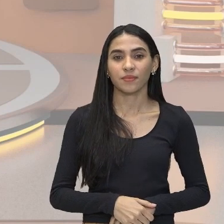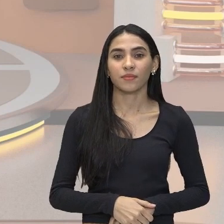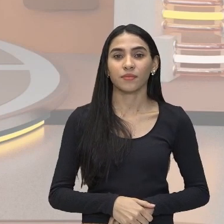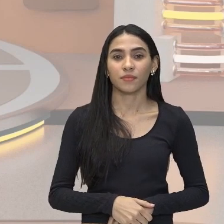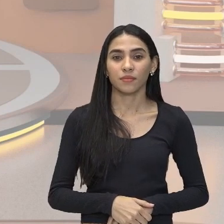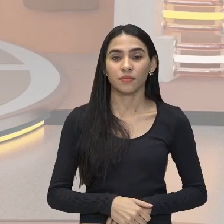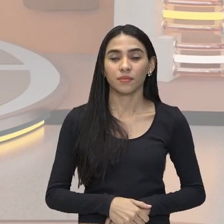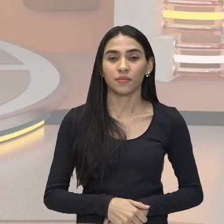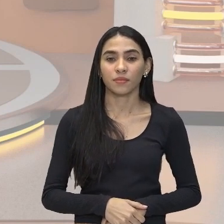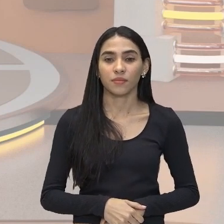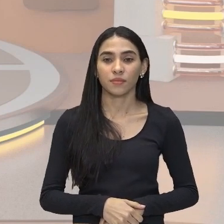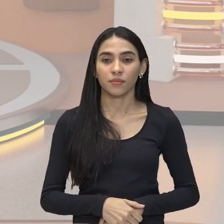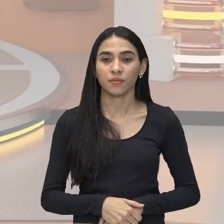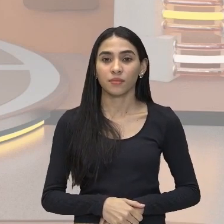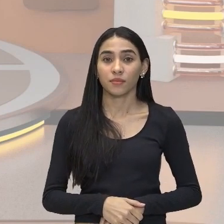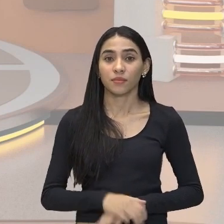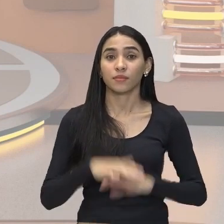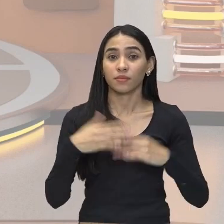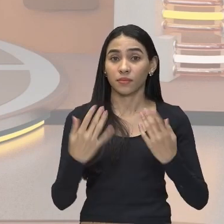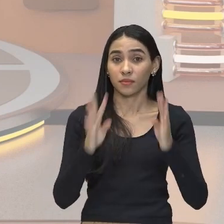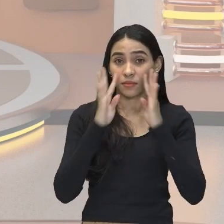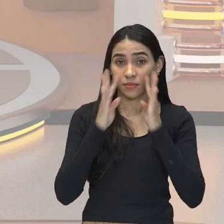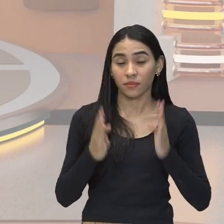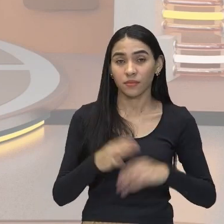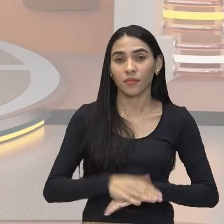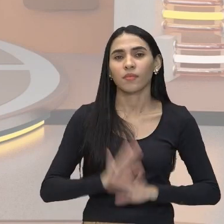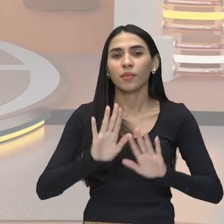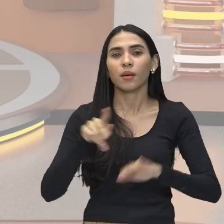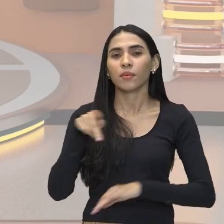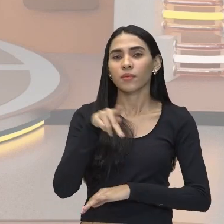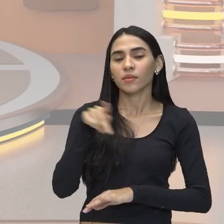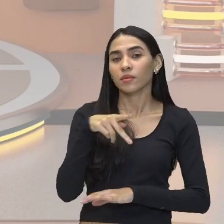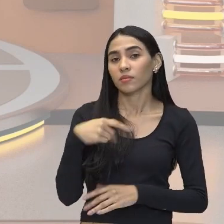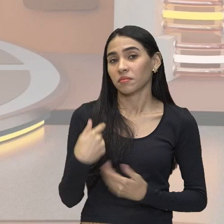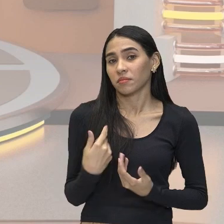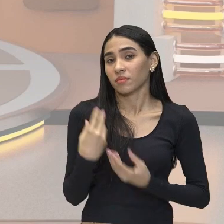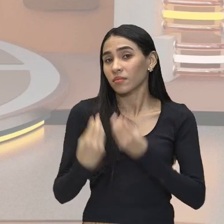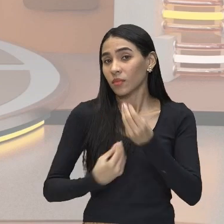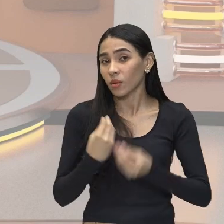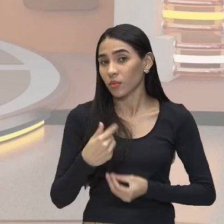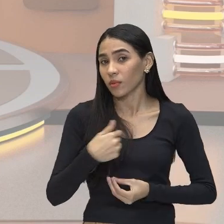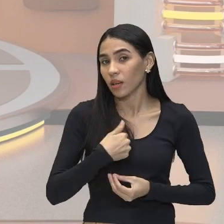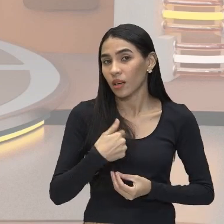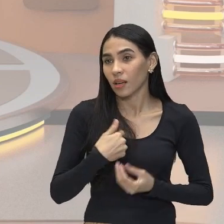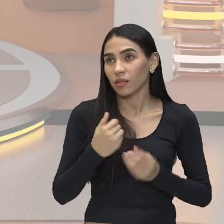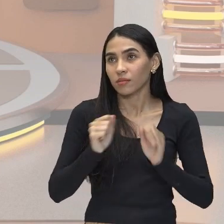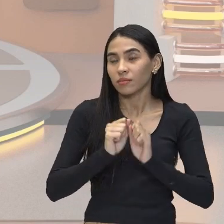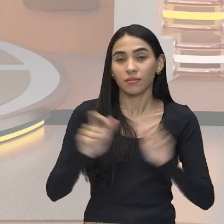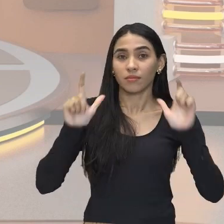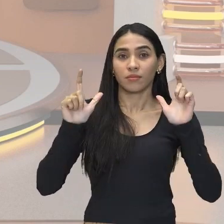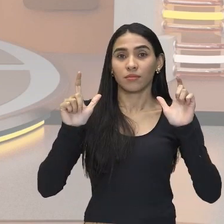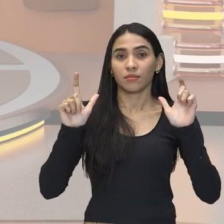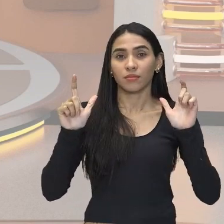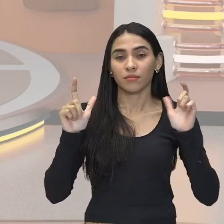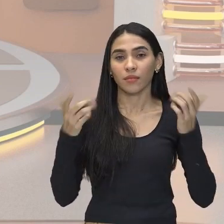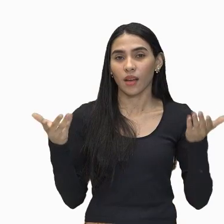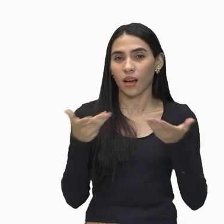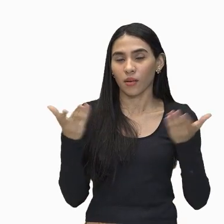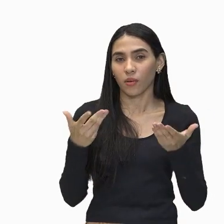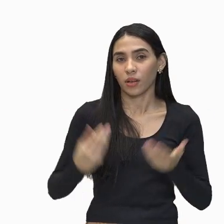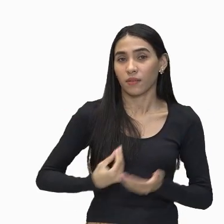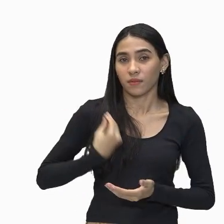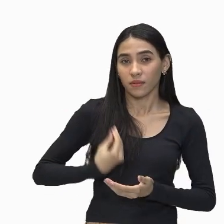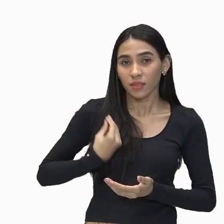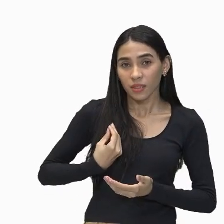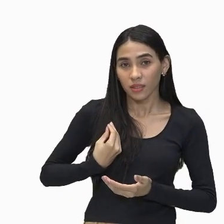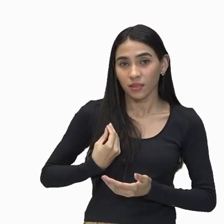Aí aqui eu chamo a atenção. Professor, como é que eu vou despertar, então, dessa